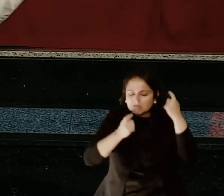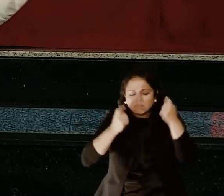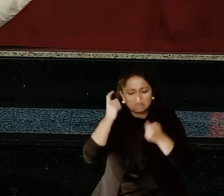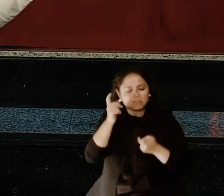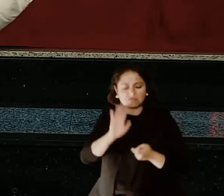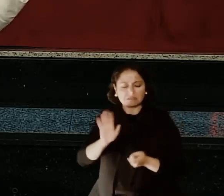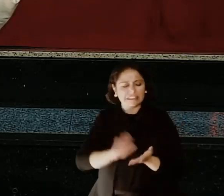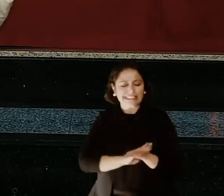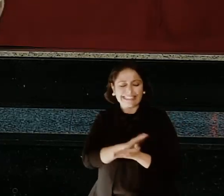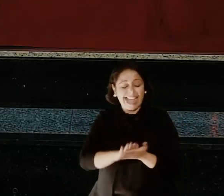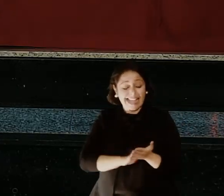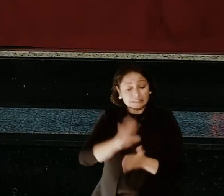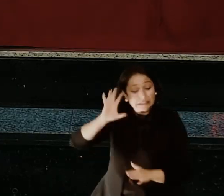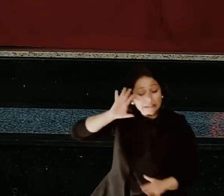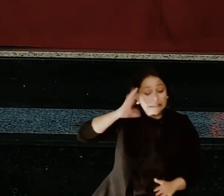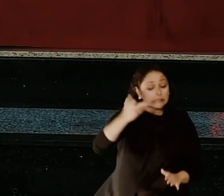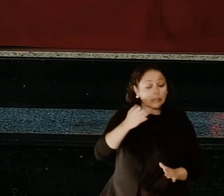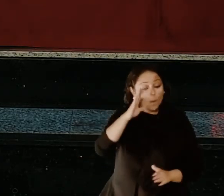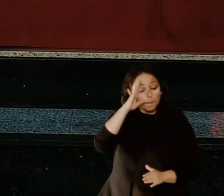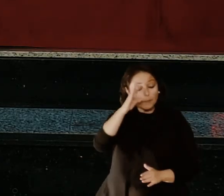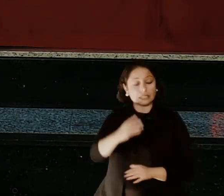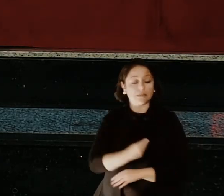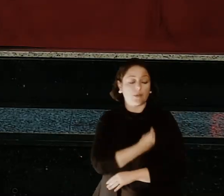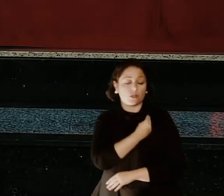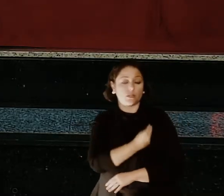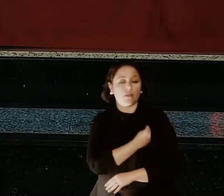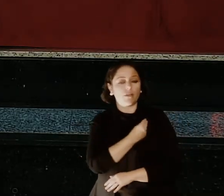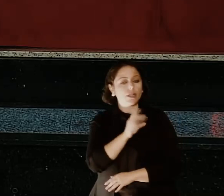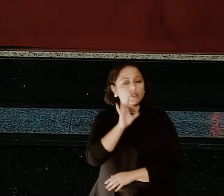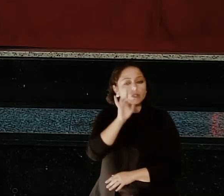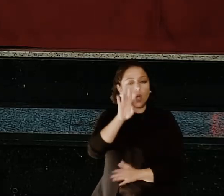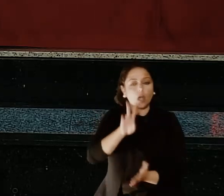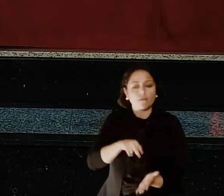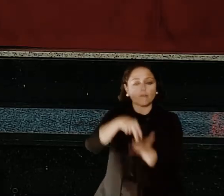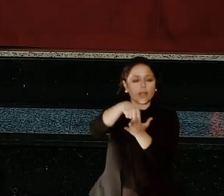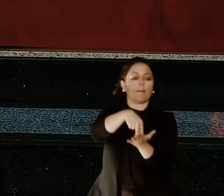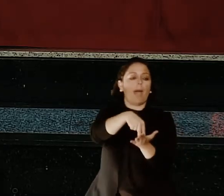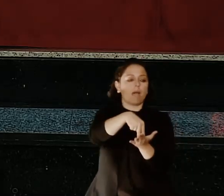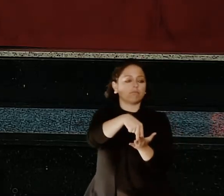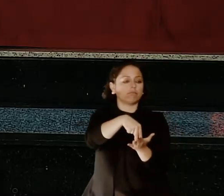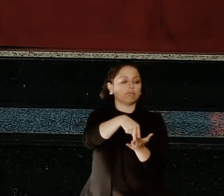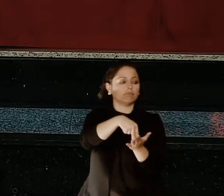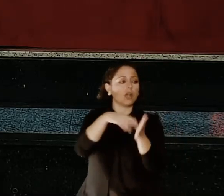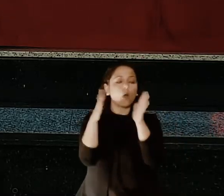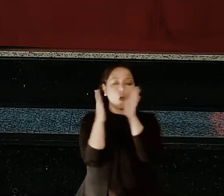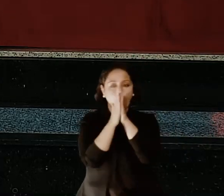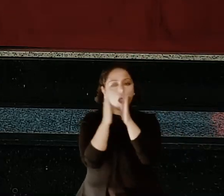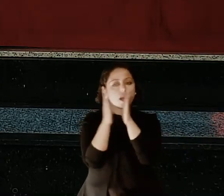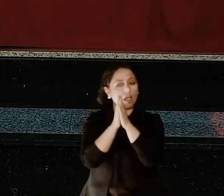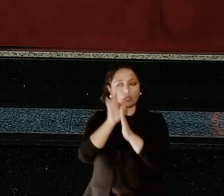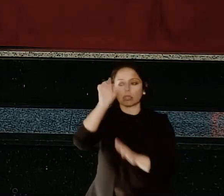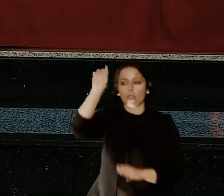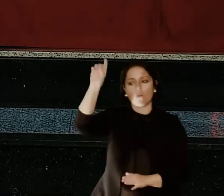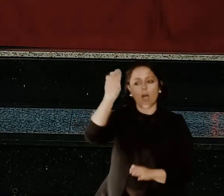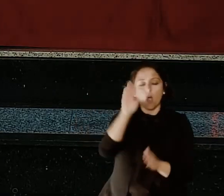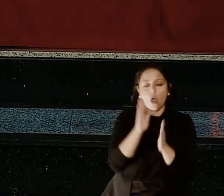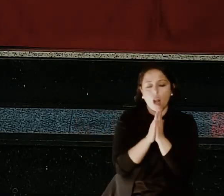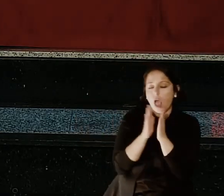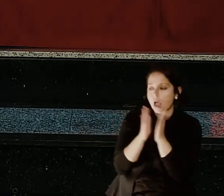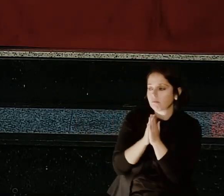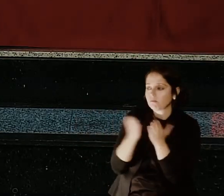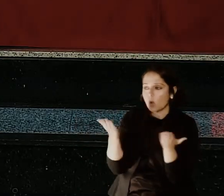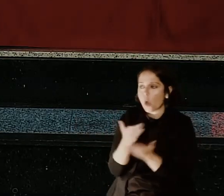mais importante das nossas vidas. Onde você está? Você vai ficar de pé. Eu vou orar por você aí. Onde você está?